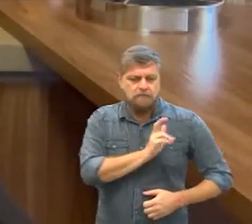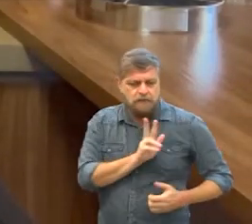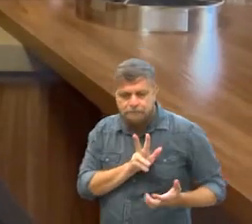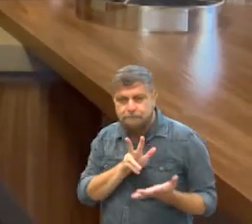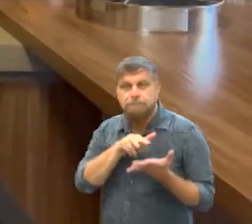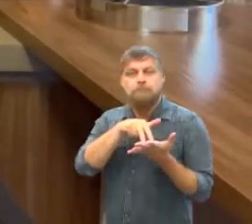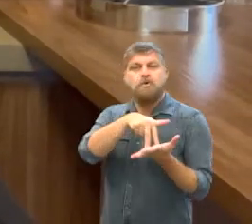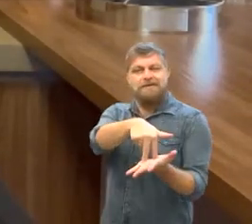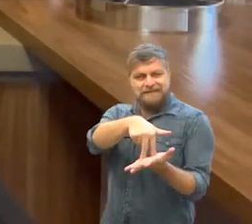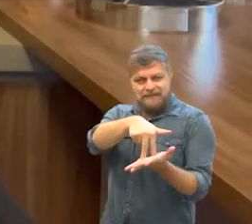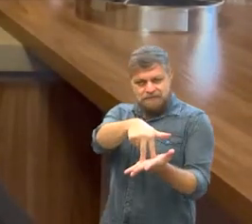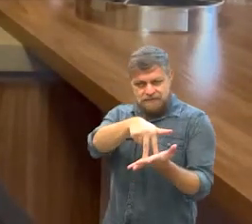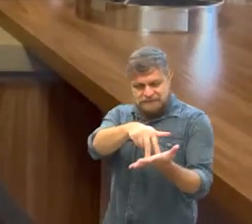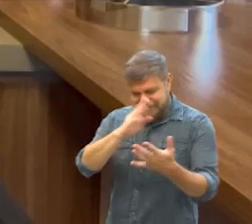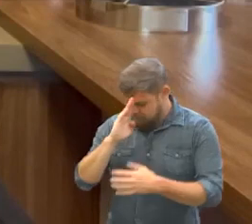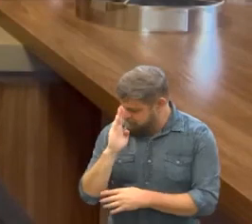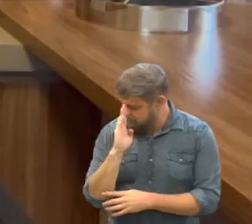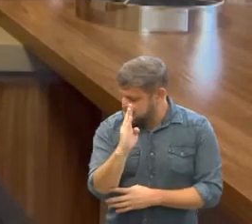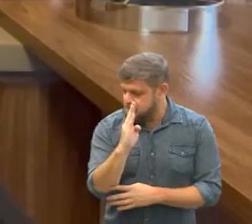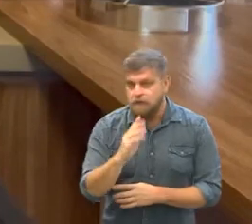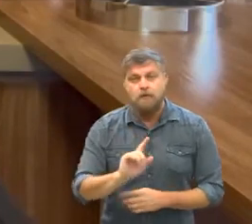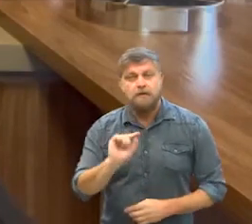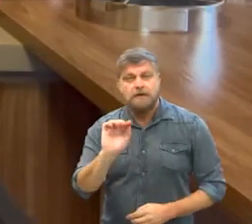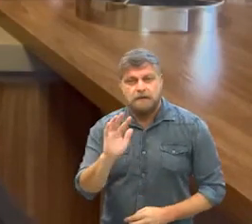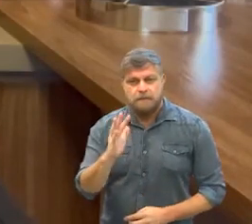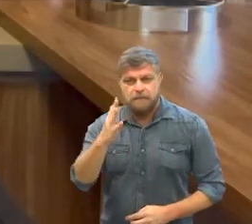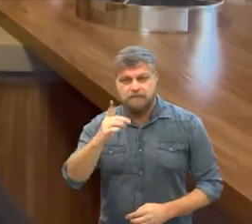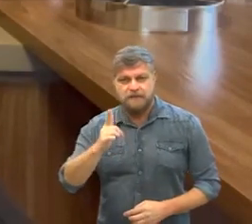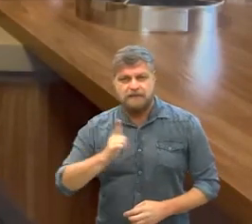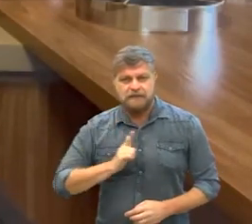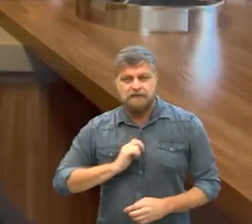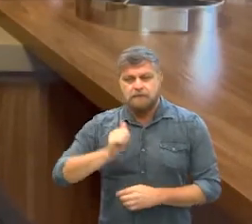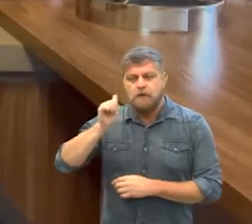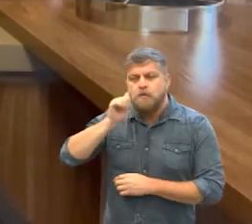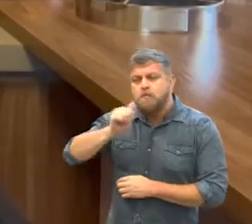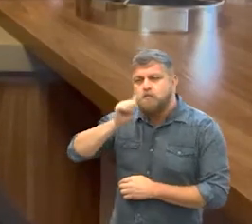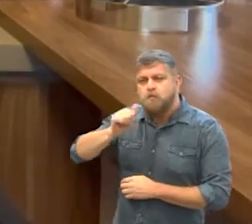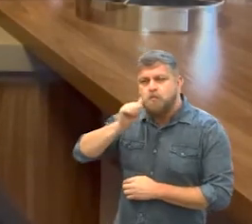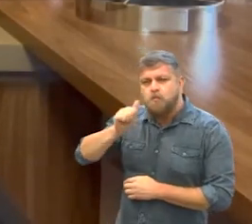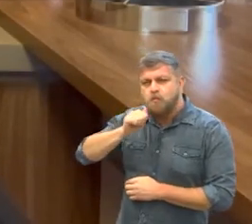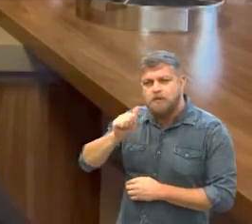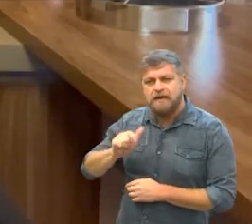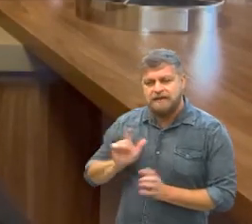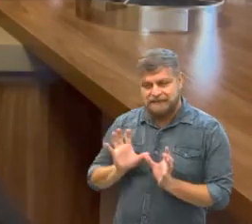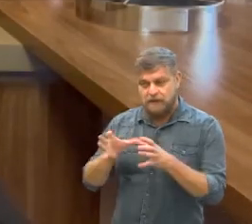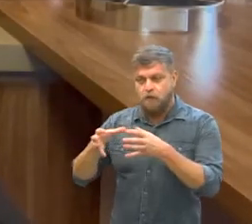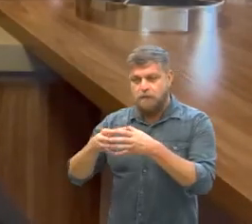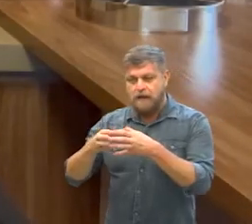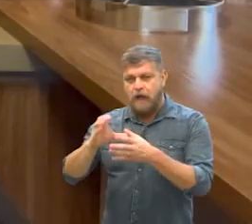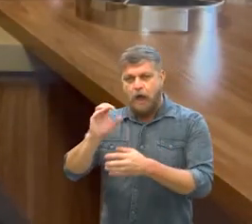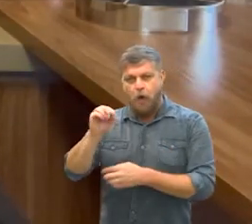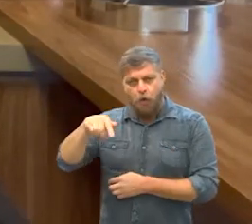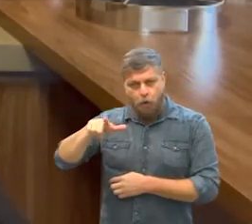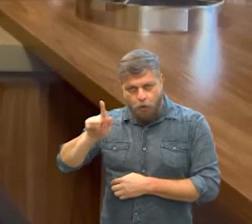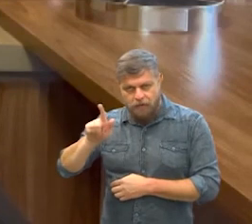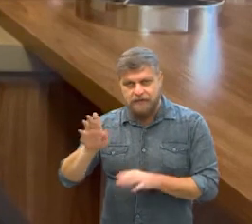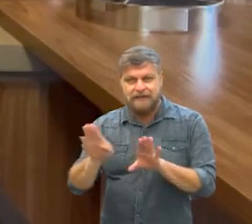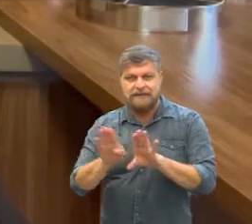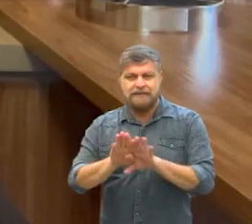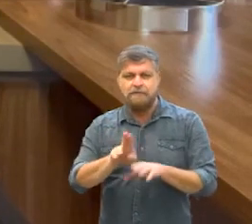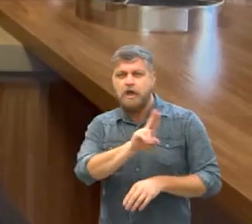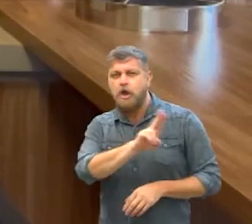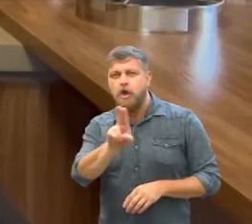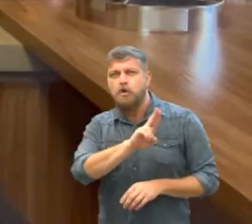papel principal, né? Então, o que acontece? A gente usou muito a ONU Mulheres. Também a gente usou uma ONG